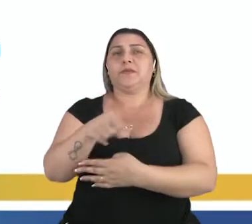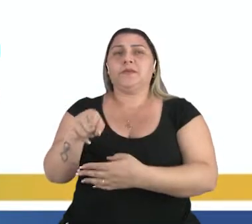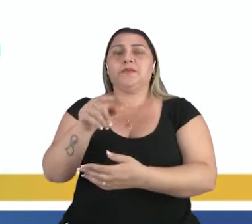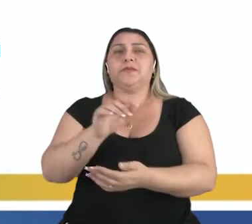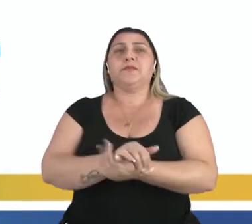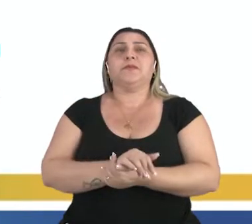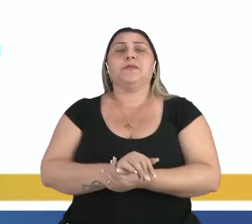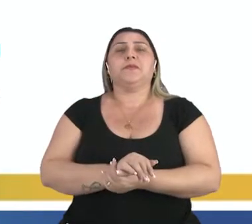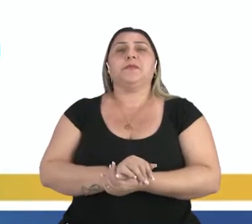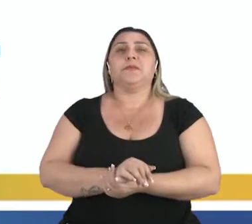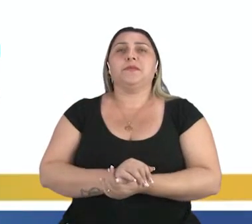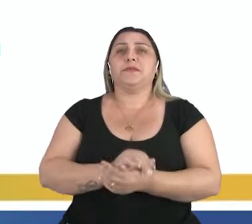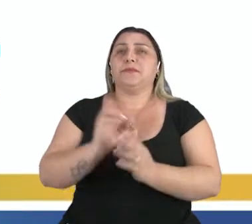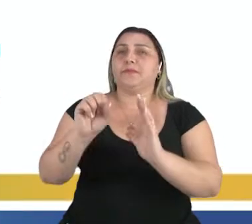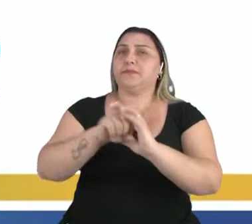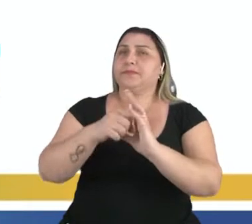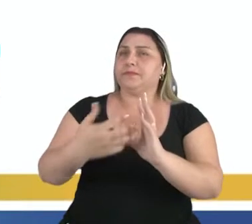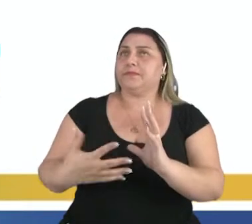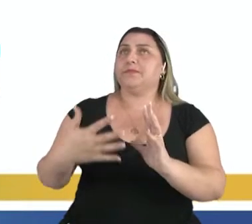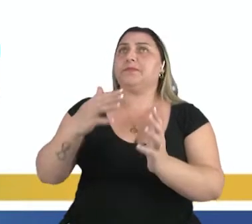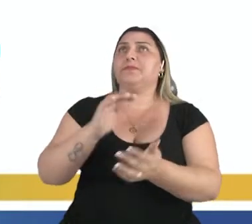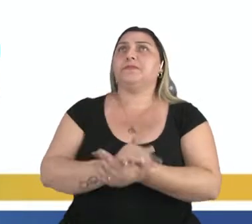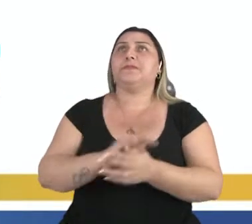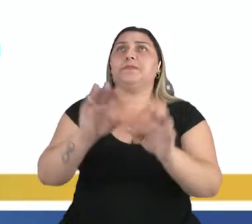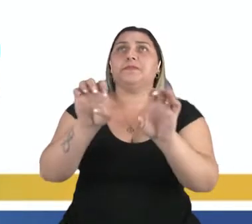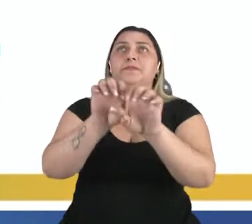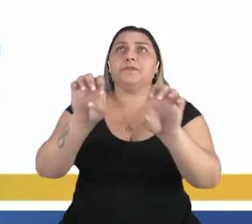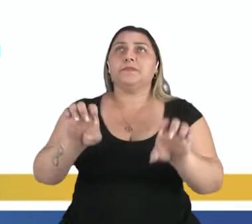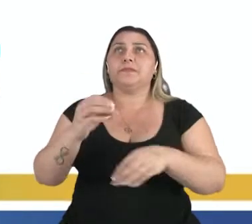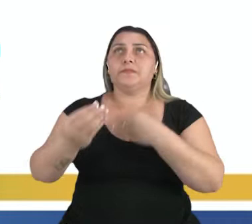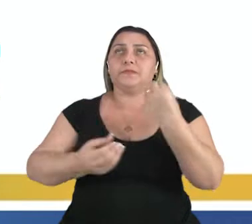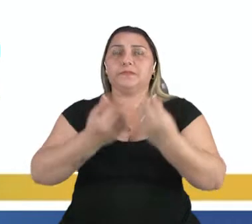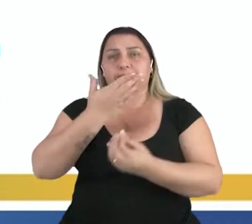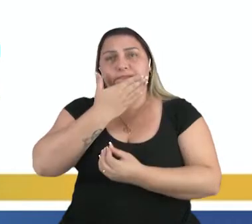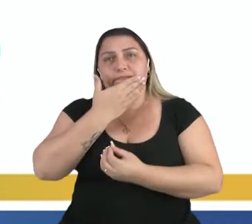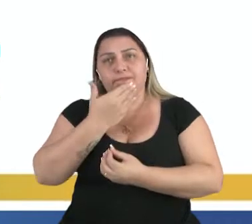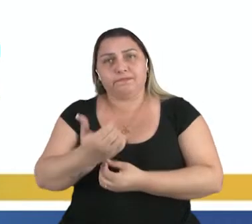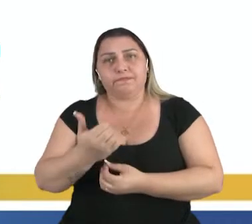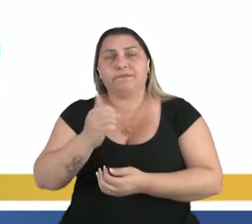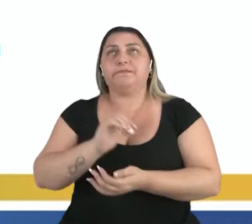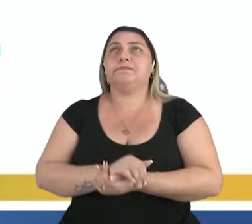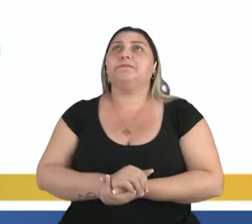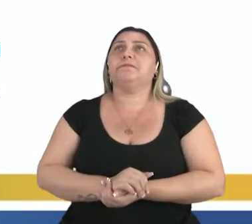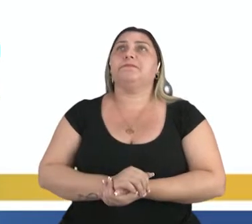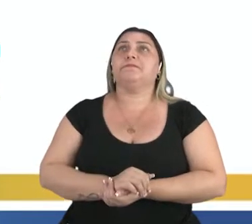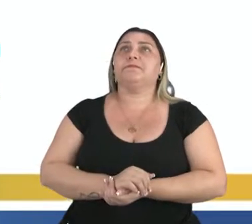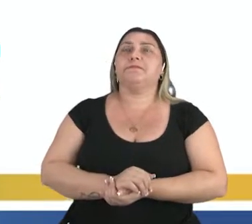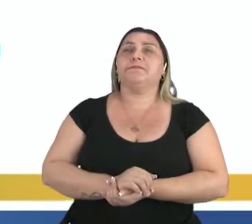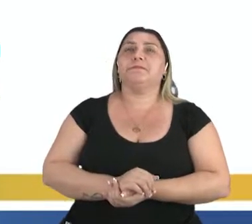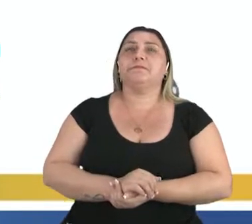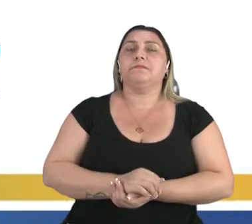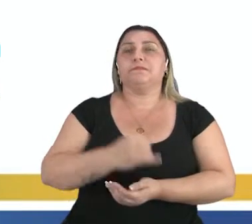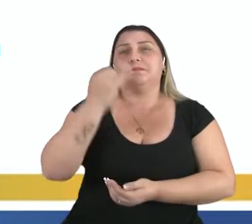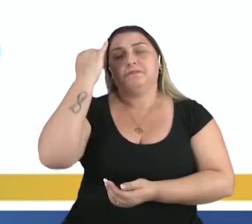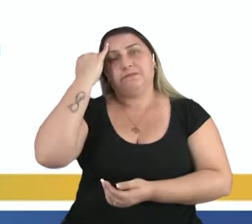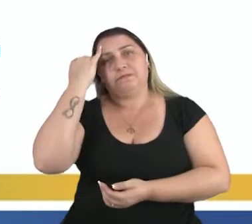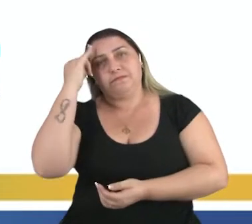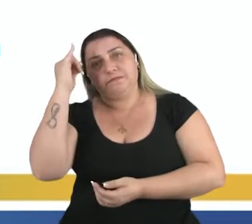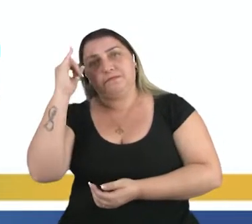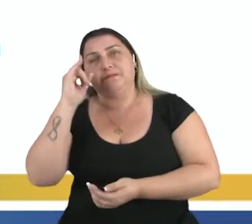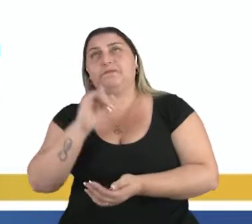vocês enfatizarem as características, a estrutura, como melhor desencadear as